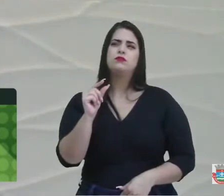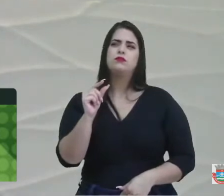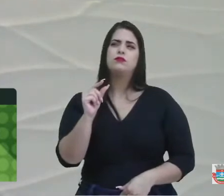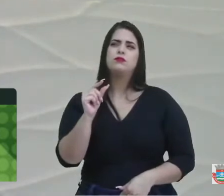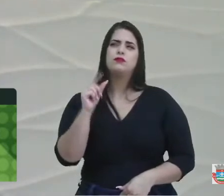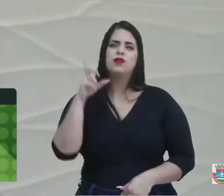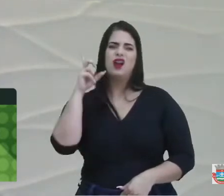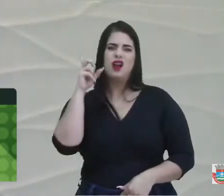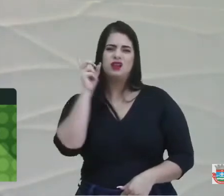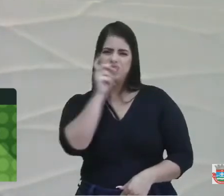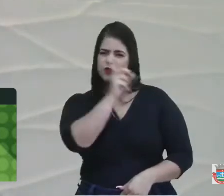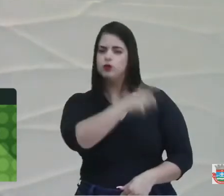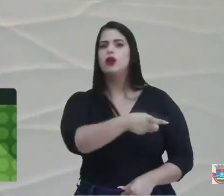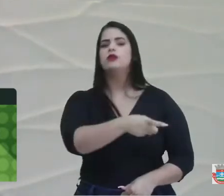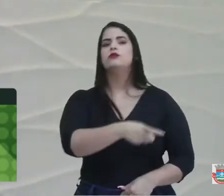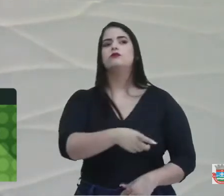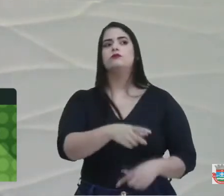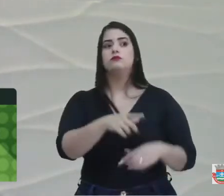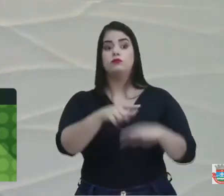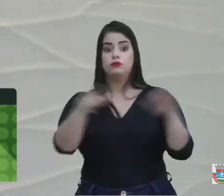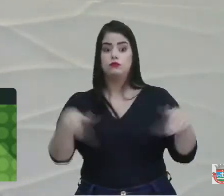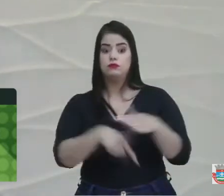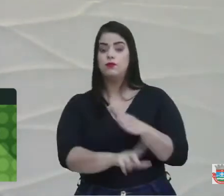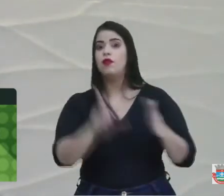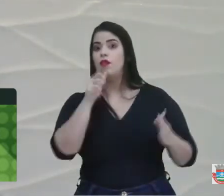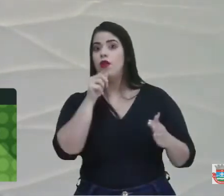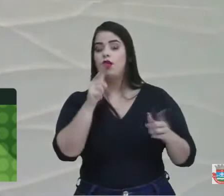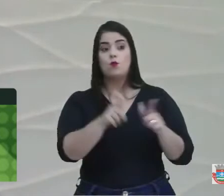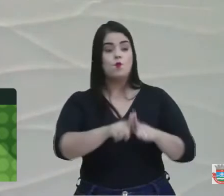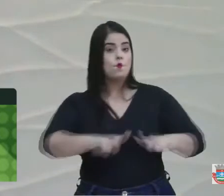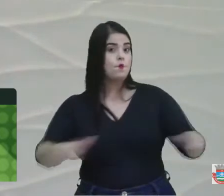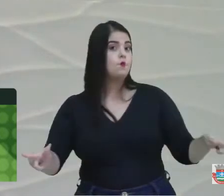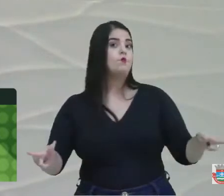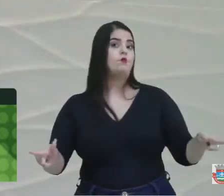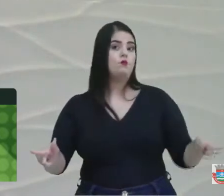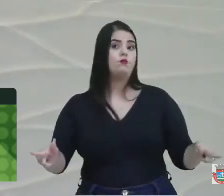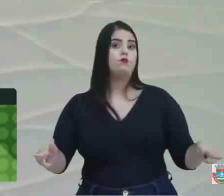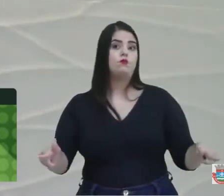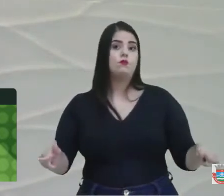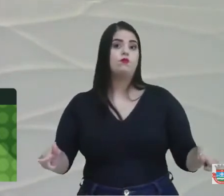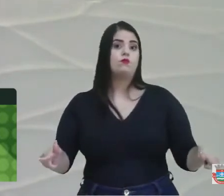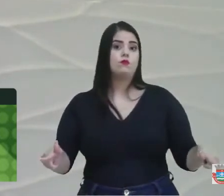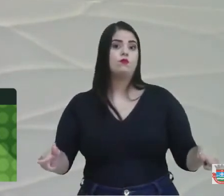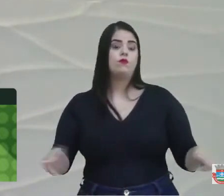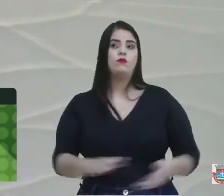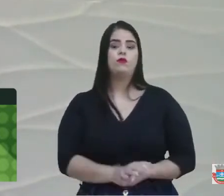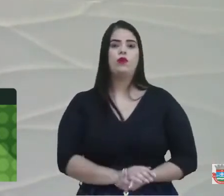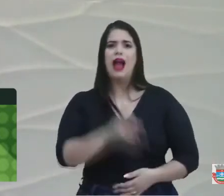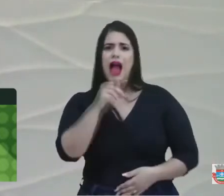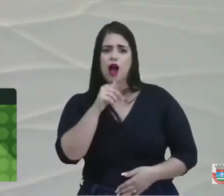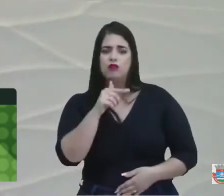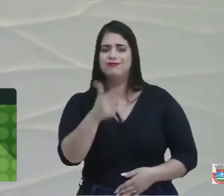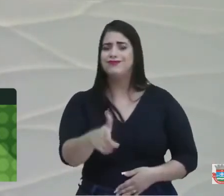muito baixo, né, os barreiros todos já secaram, aonde tem uma barragem maior de um porte maior, né, ainda tem uma quantidade de água, é o que